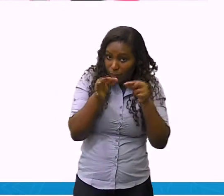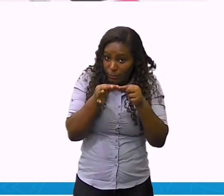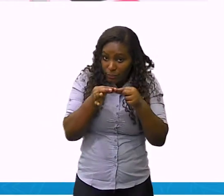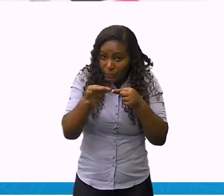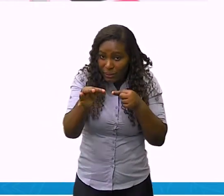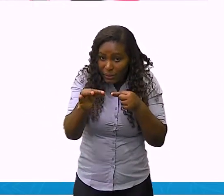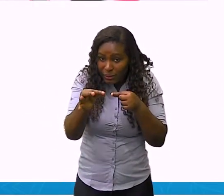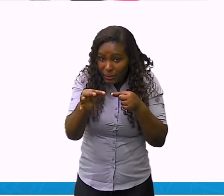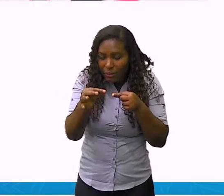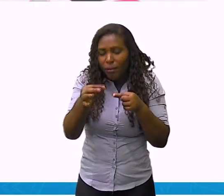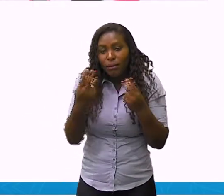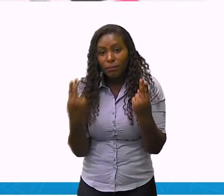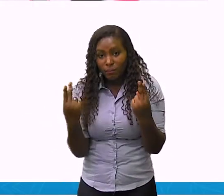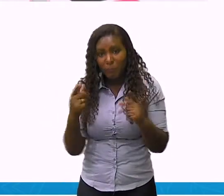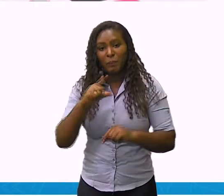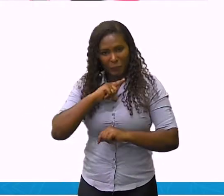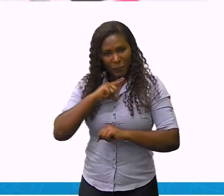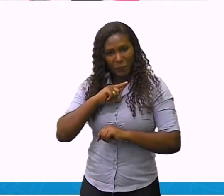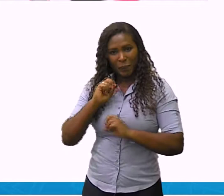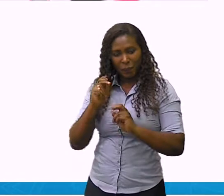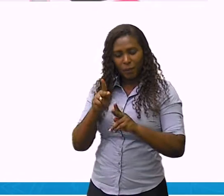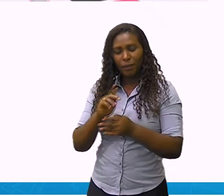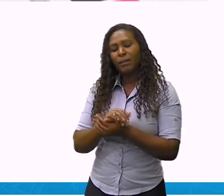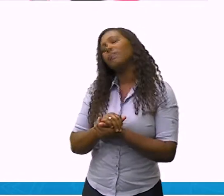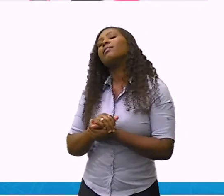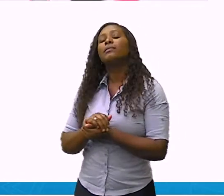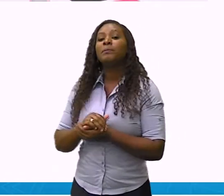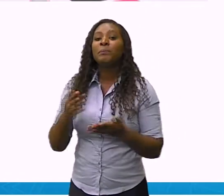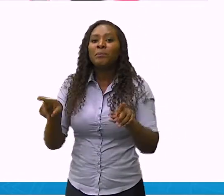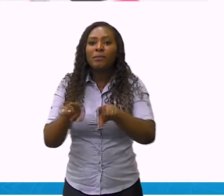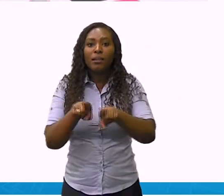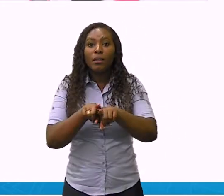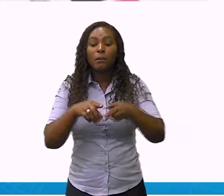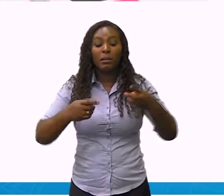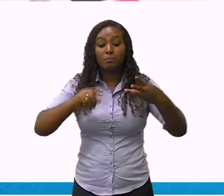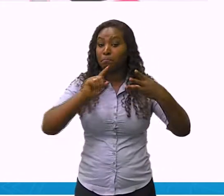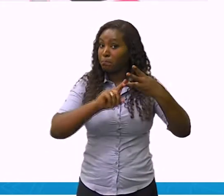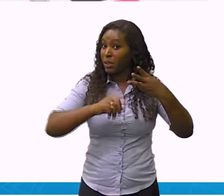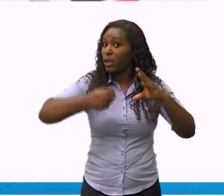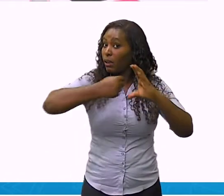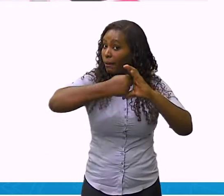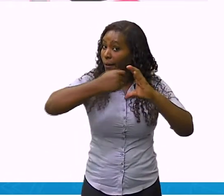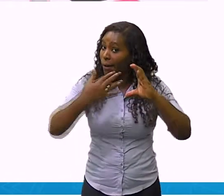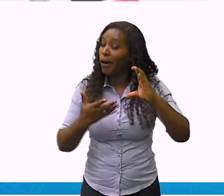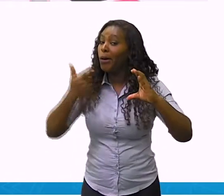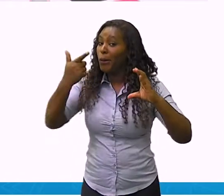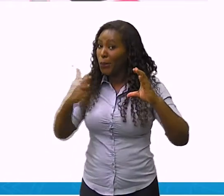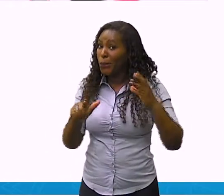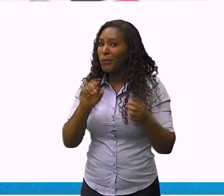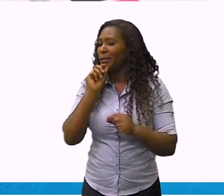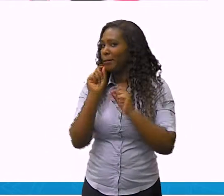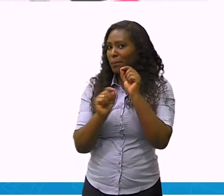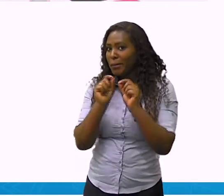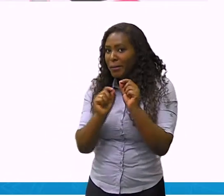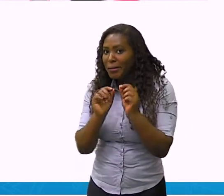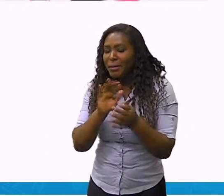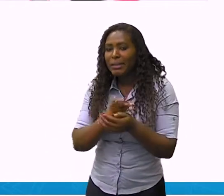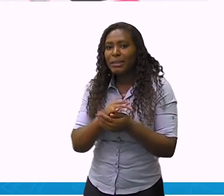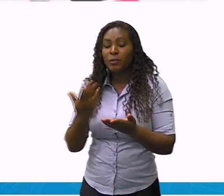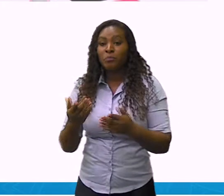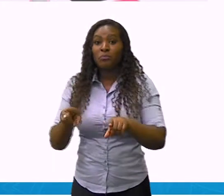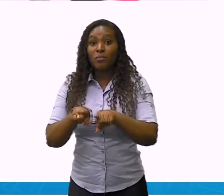ângulos opostos são congruentes. Uma outra característica dos paralelogramos é que